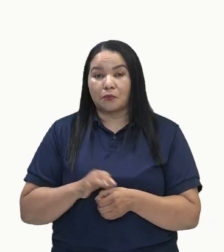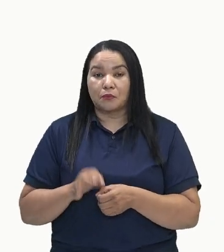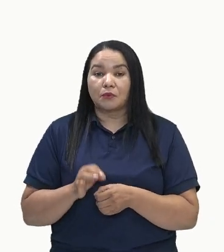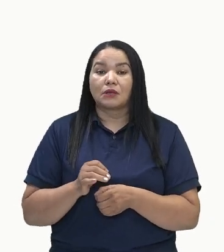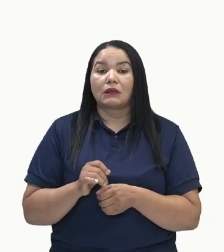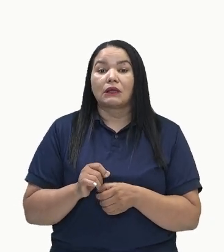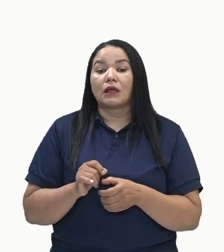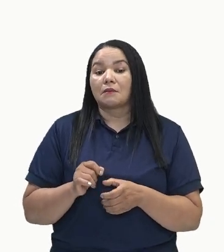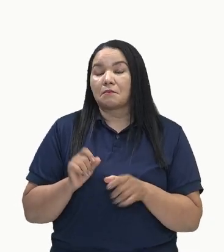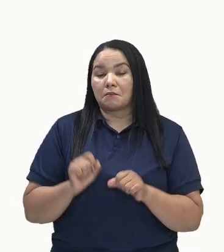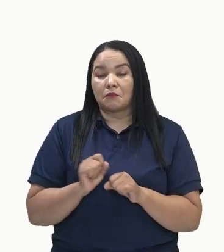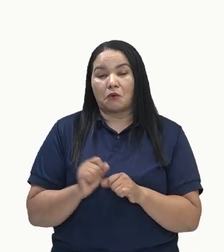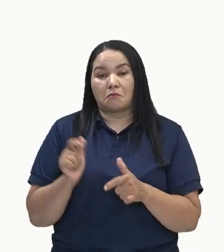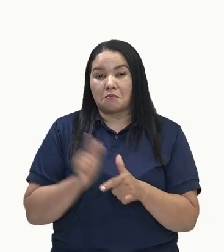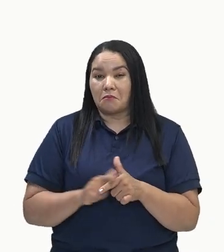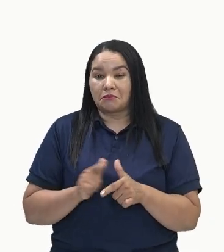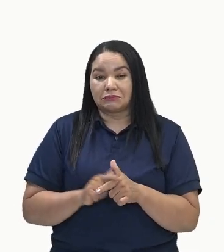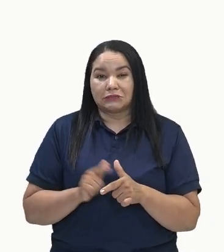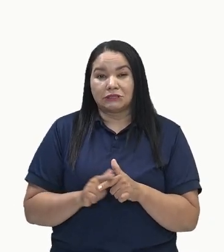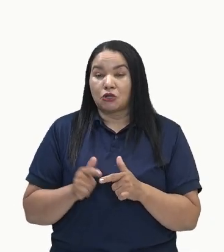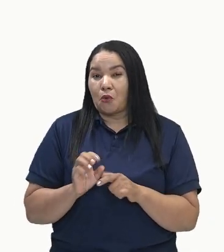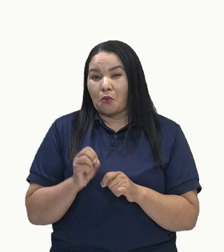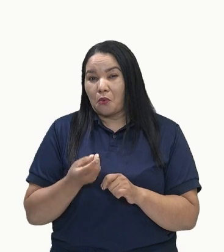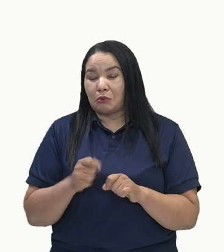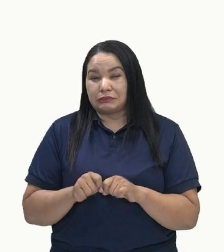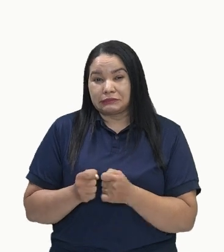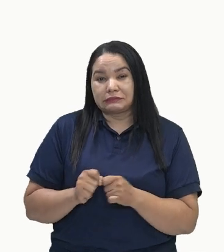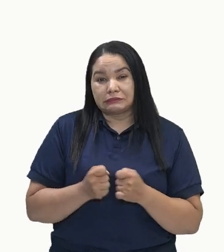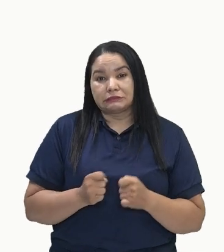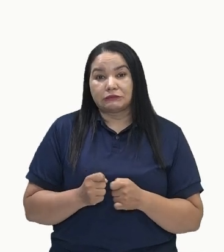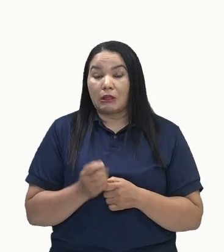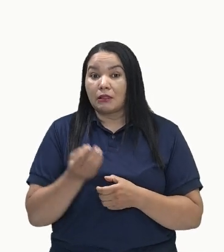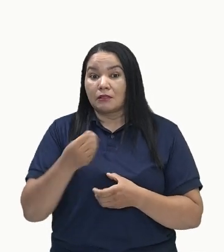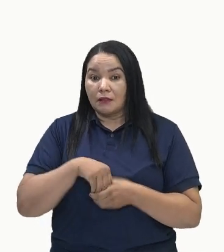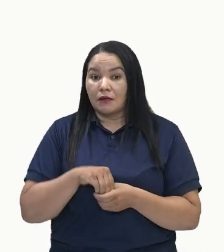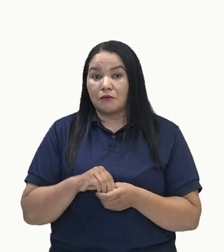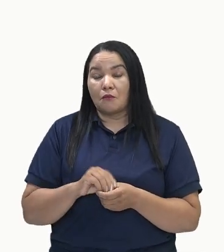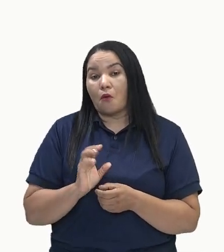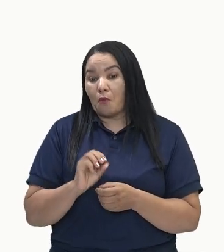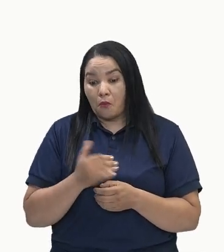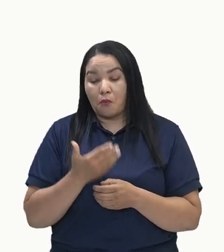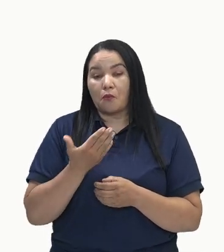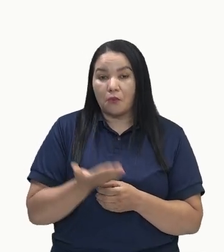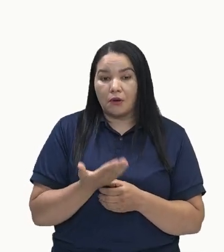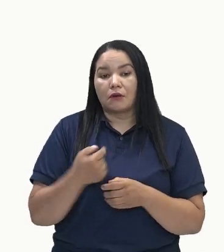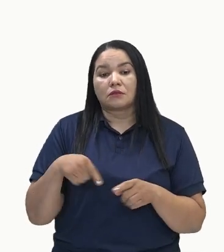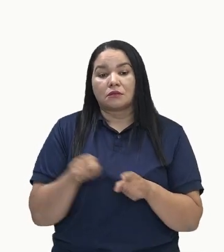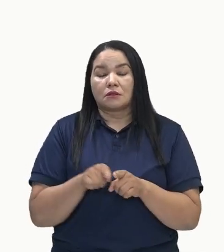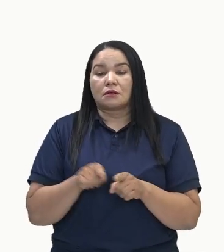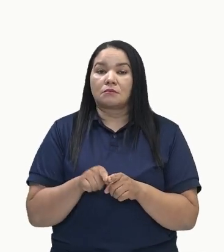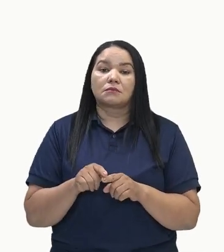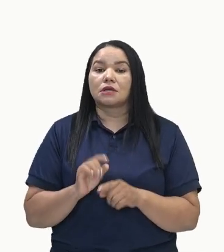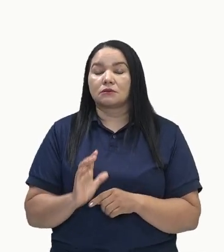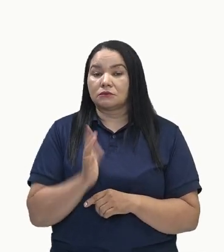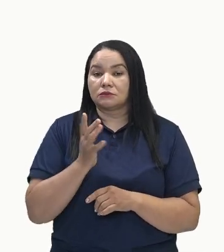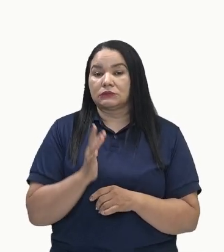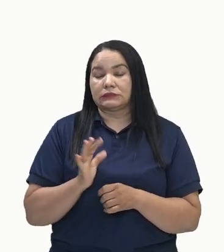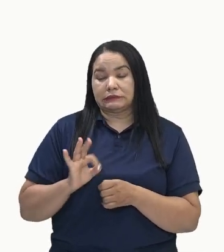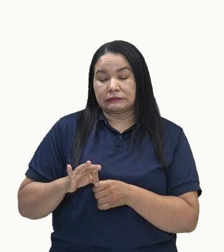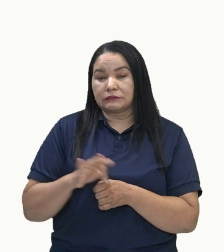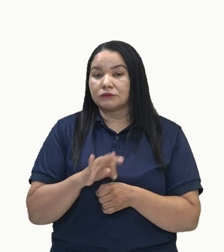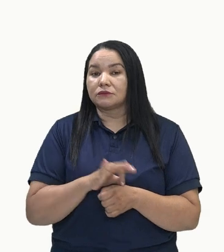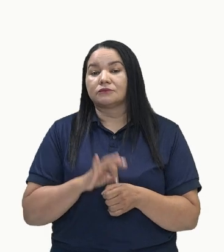né, essas lesões, quando verrugas é na área externa, e na área interna, essas lesões causadas